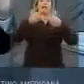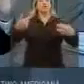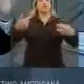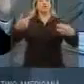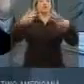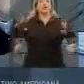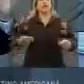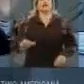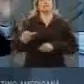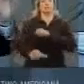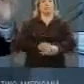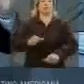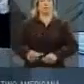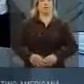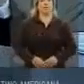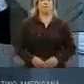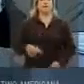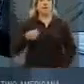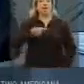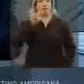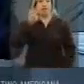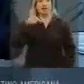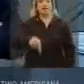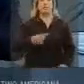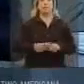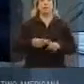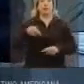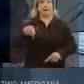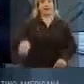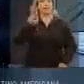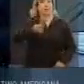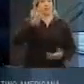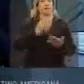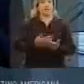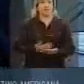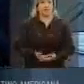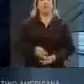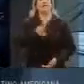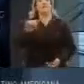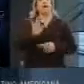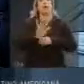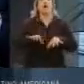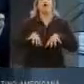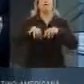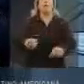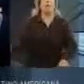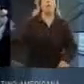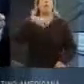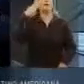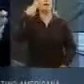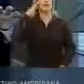que nós temos que transformar. Eu estou dizendo isso porque essa universidade vai formar uma nova